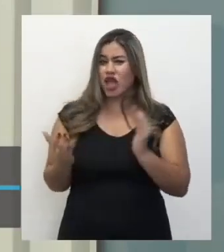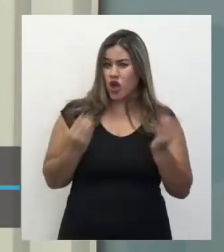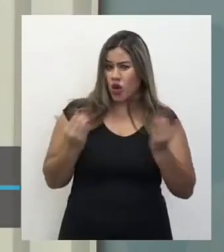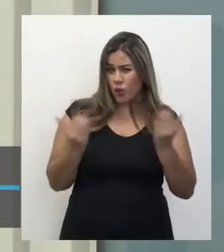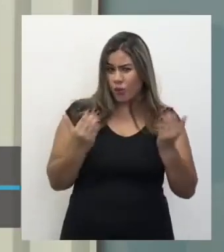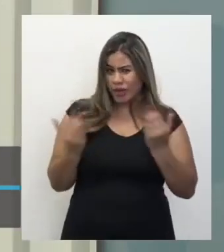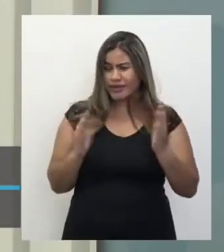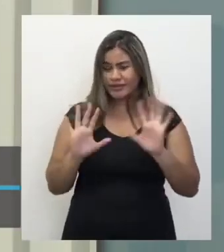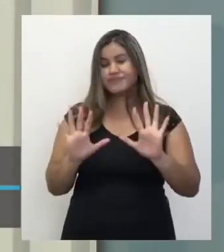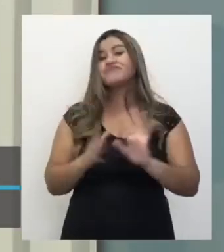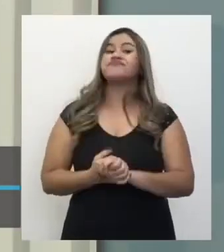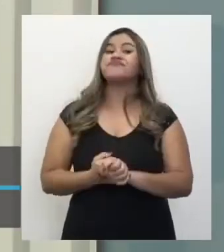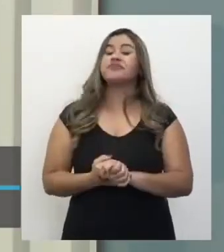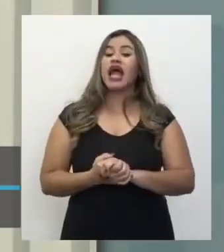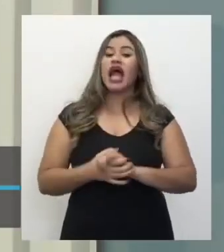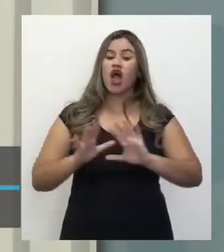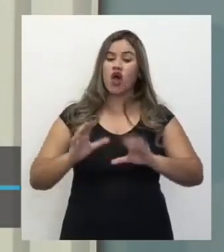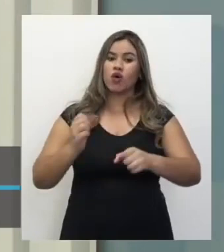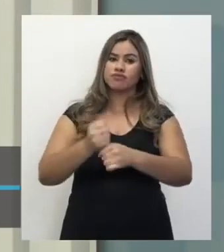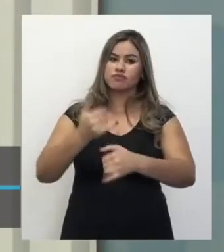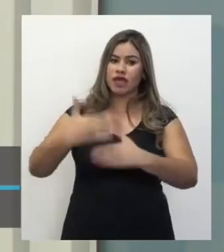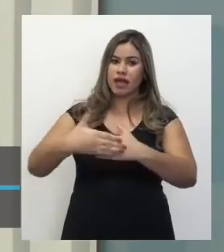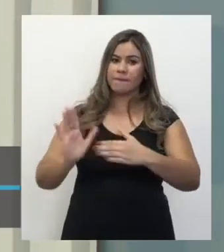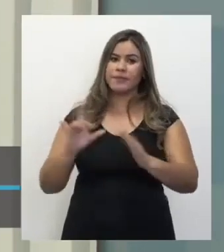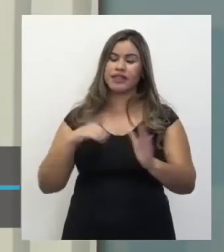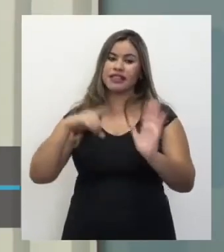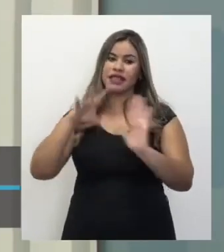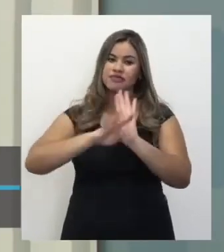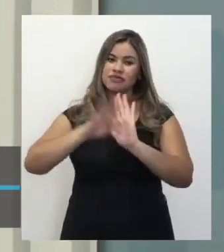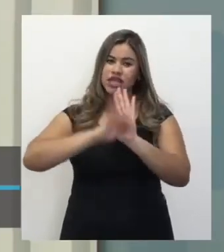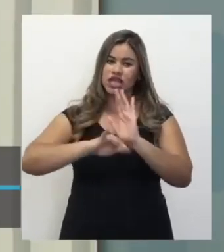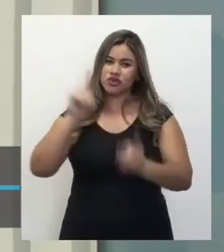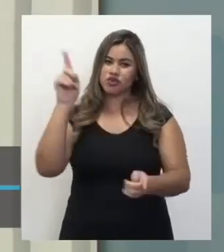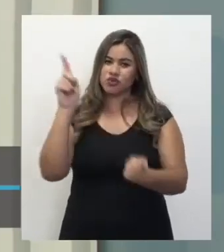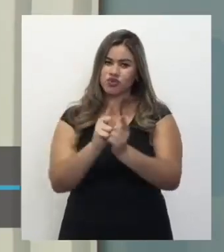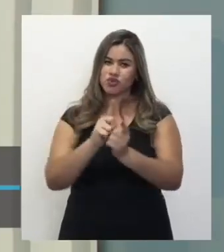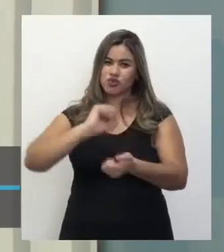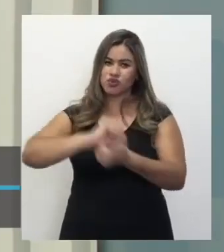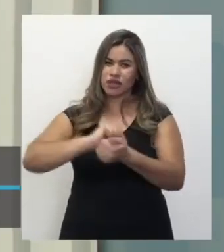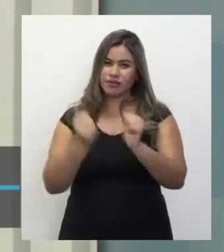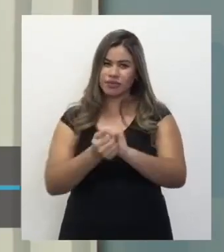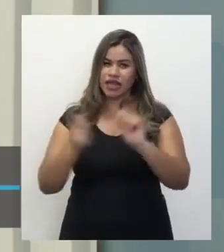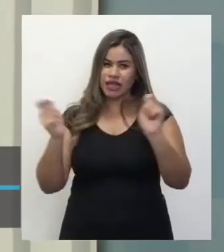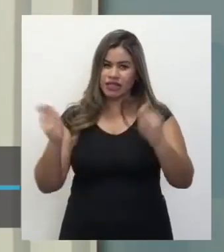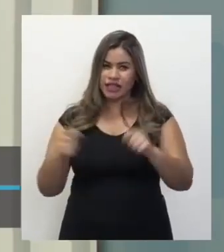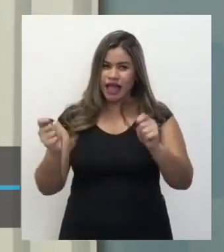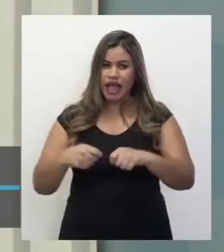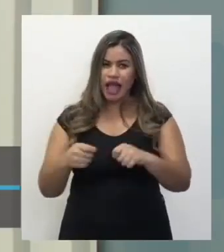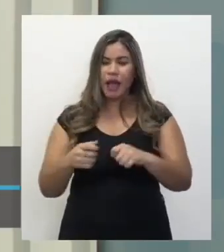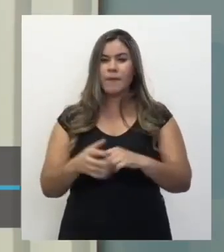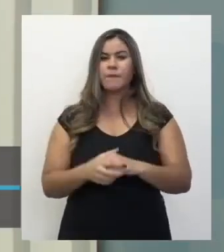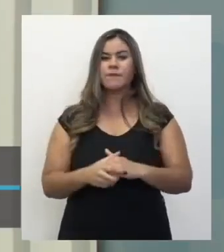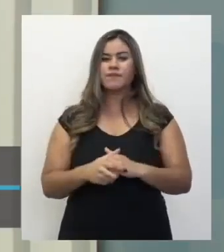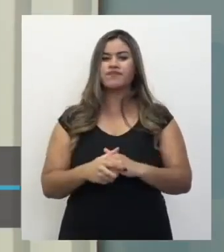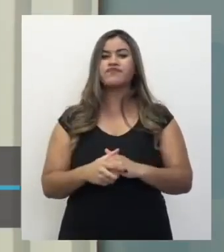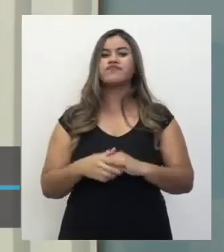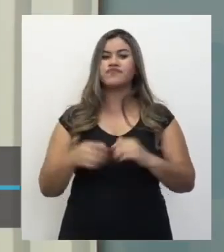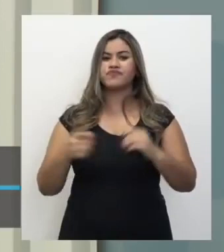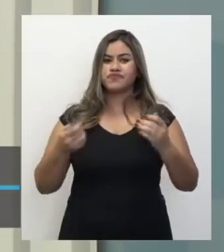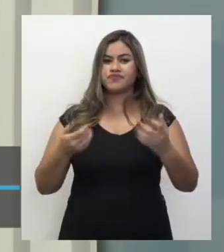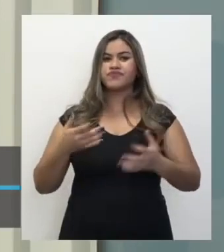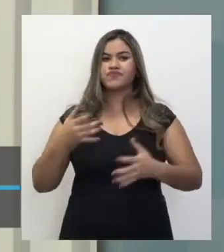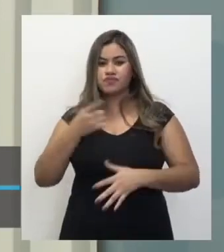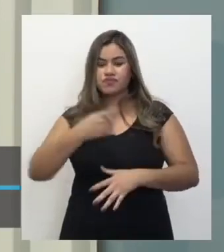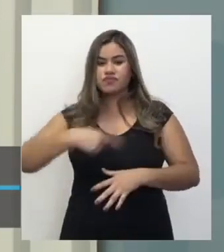da peça, deixei aberto para vocês. É um texto curto, leia alguma adaptação, procure alguma forma de entrar dentro desse texto, desse universo do